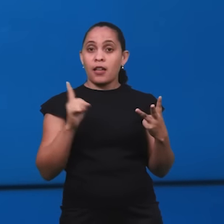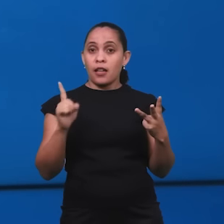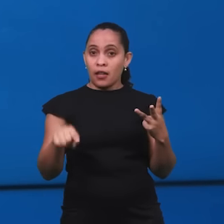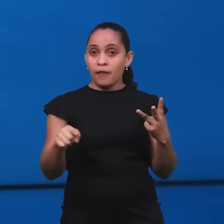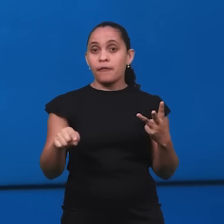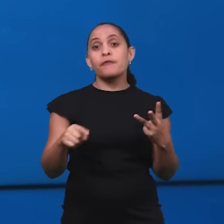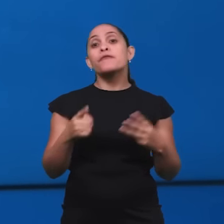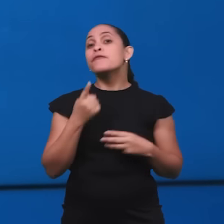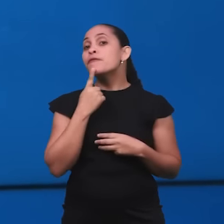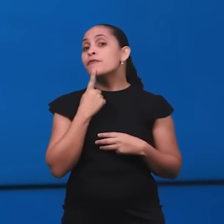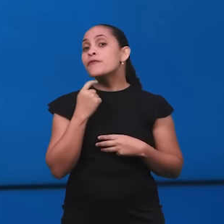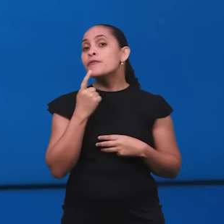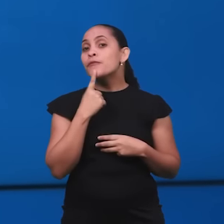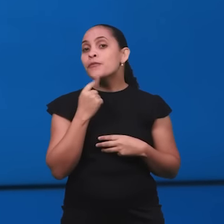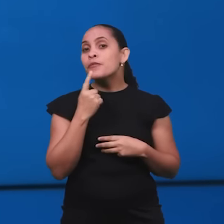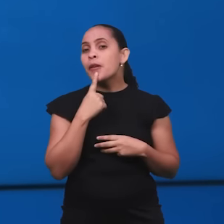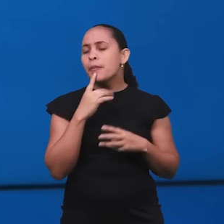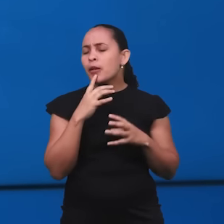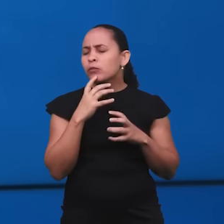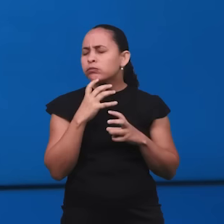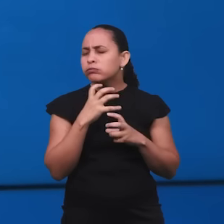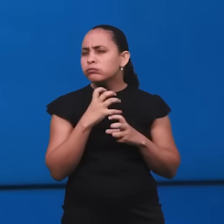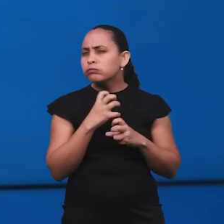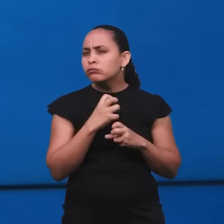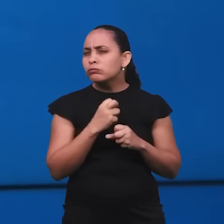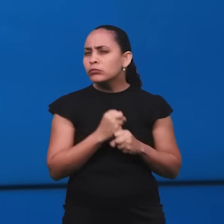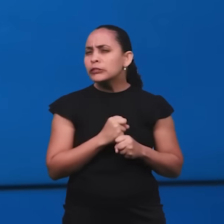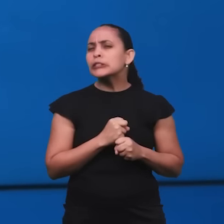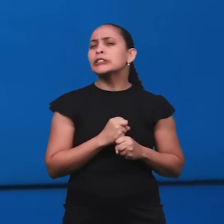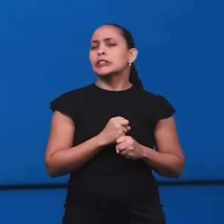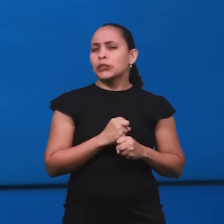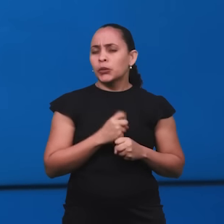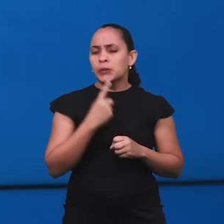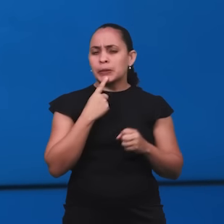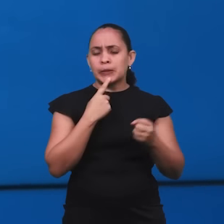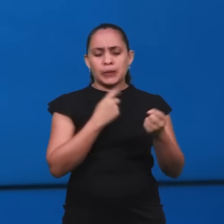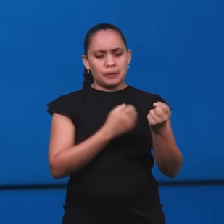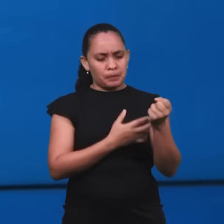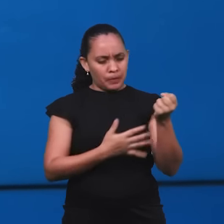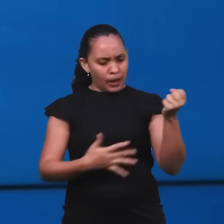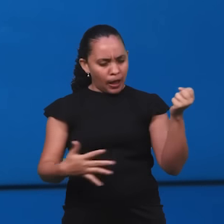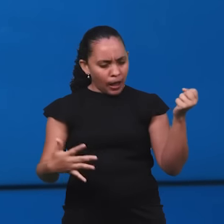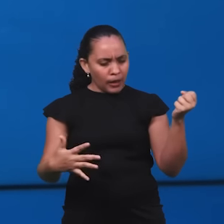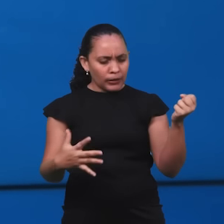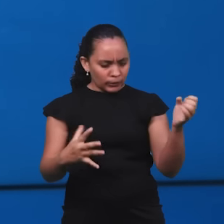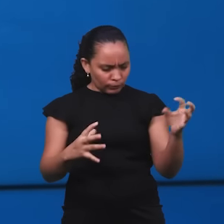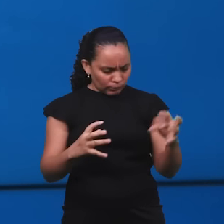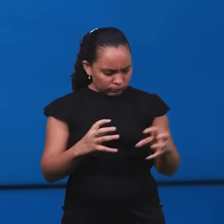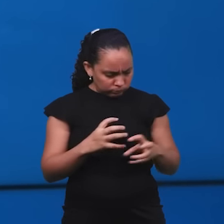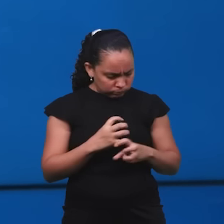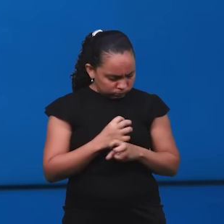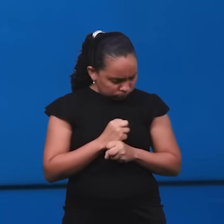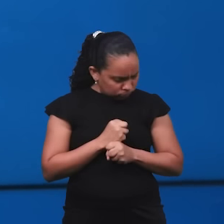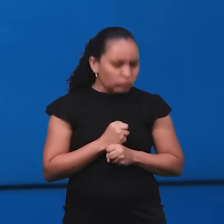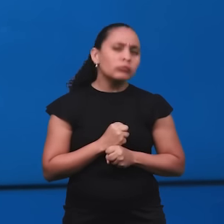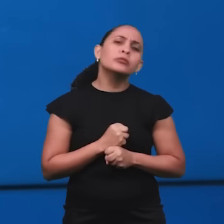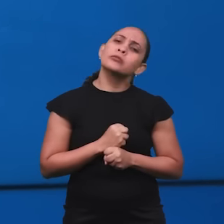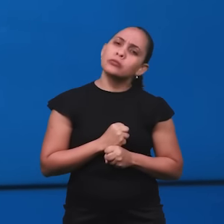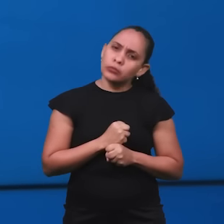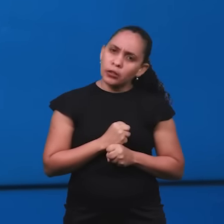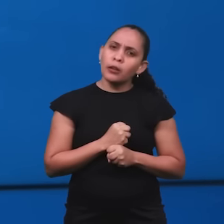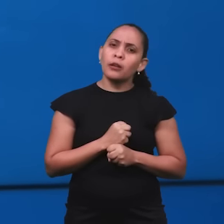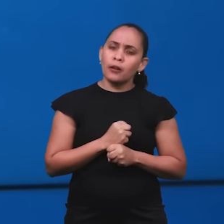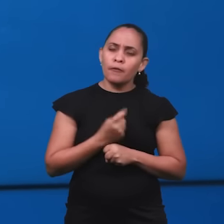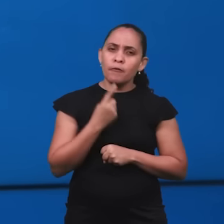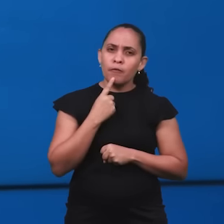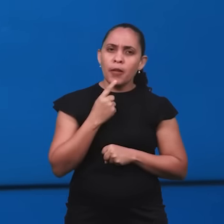né? Aquele vermelho mais escuro, quando o sangue é derramado, ele começa a oxidar e, portanto, ele se torna uma cor vermelha